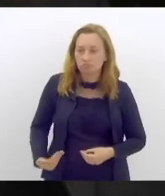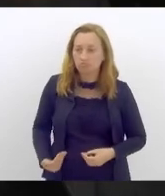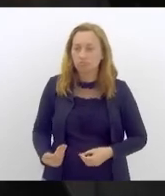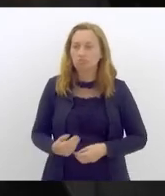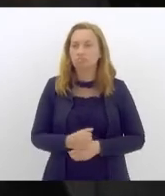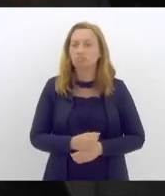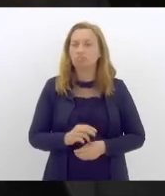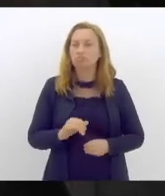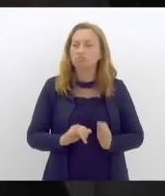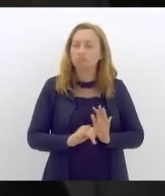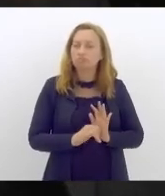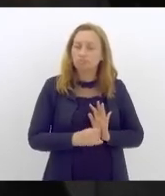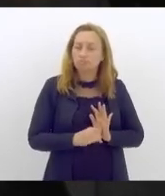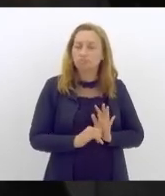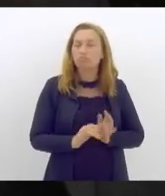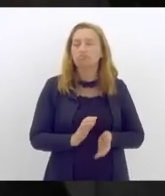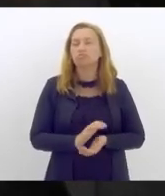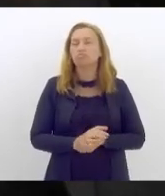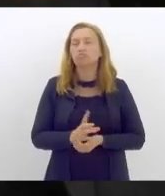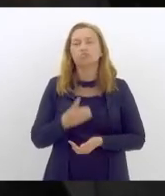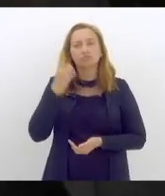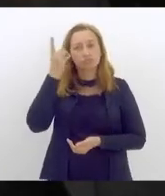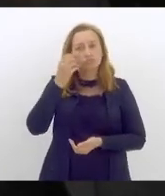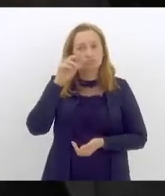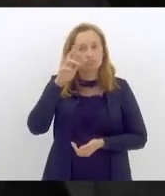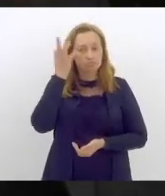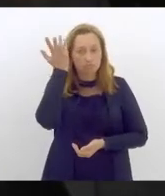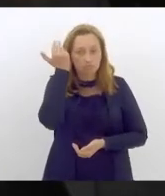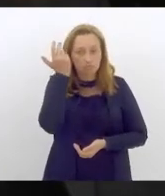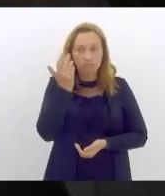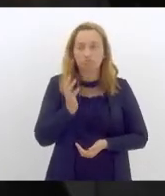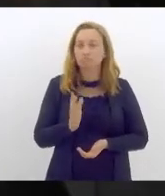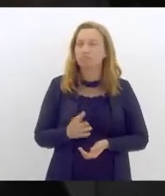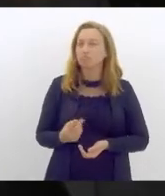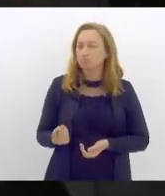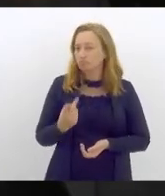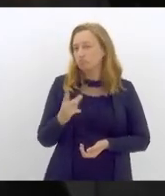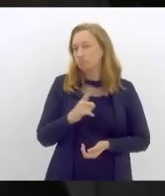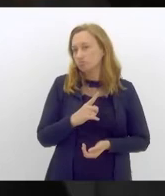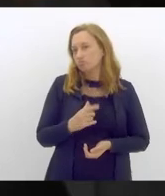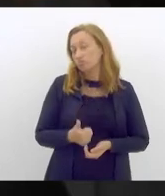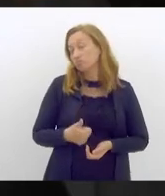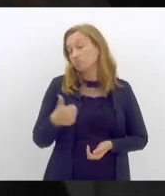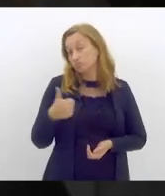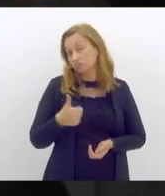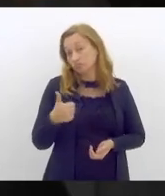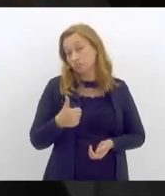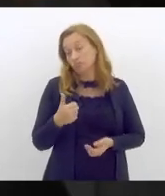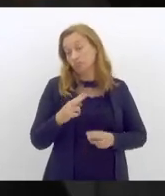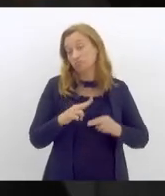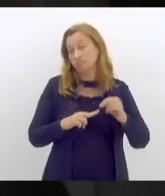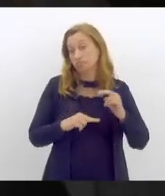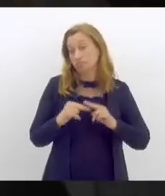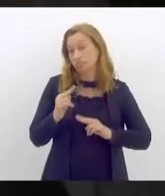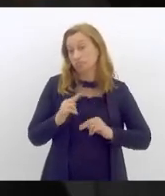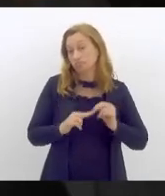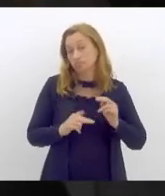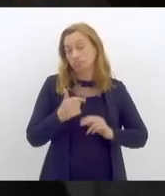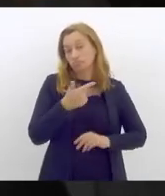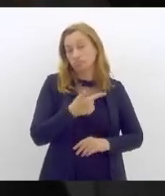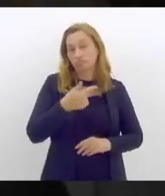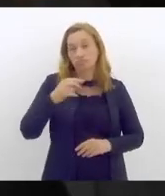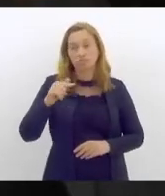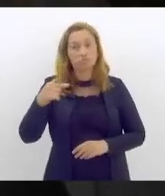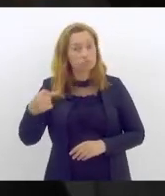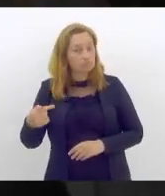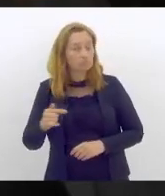editados isso agora Vale em primeiro de julho de 2017